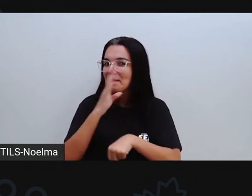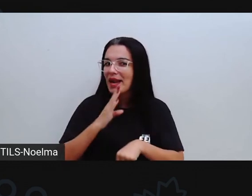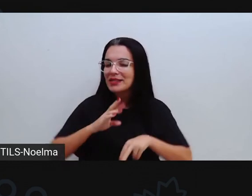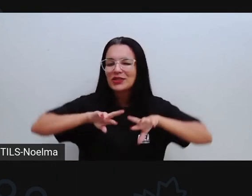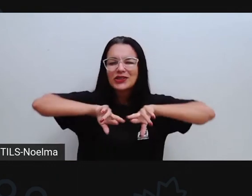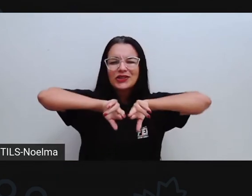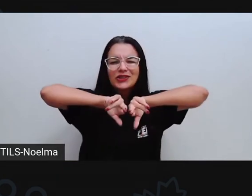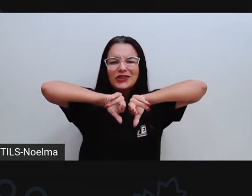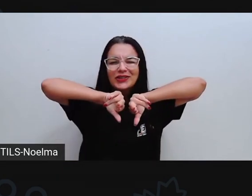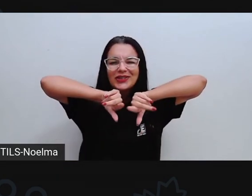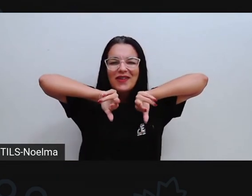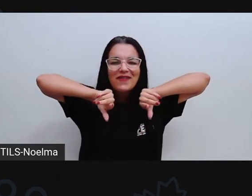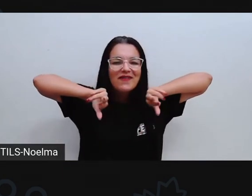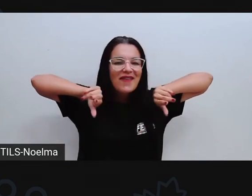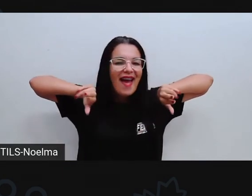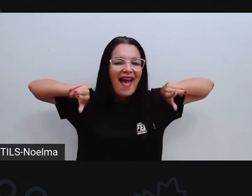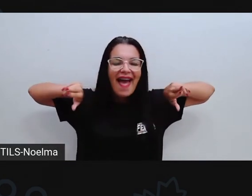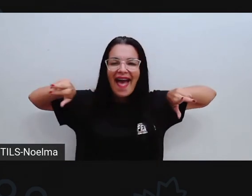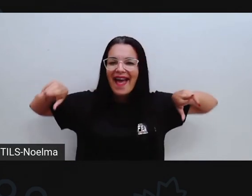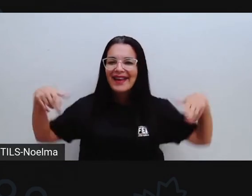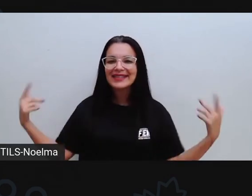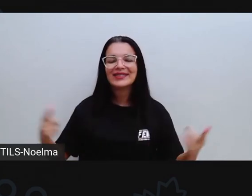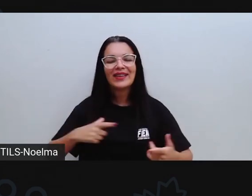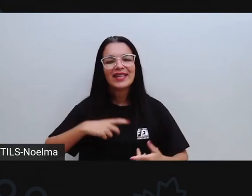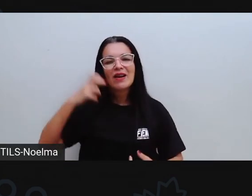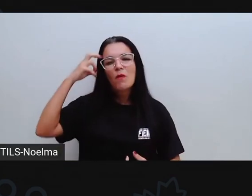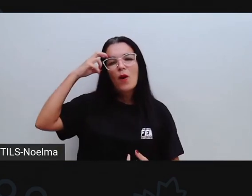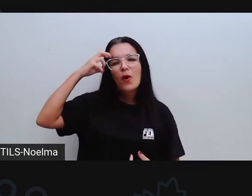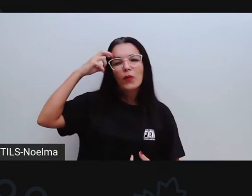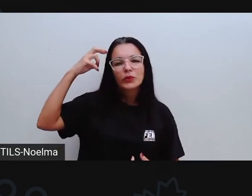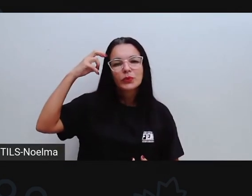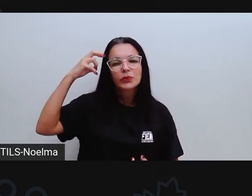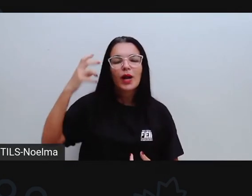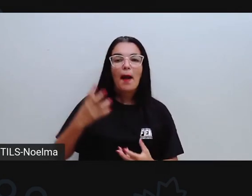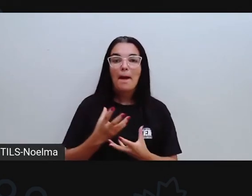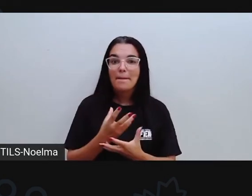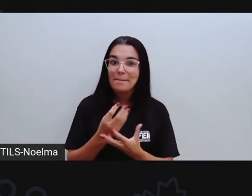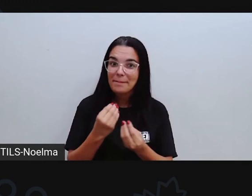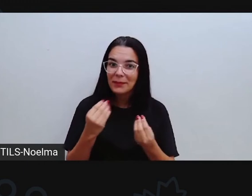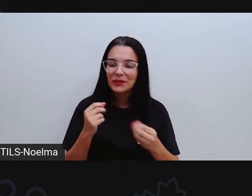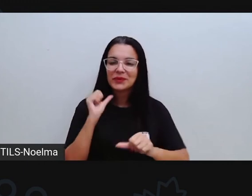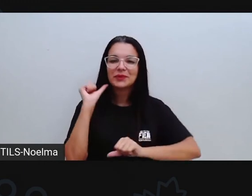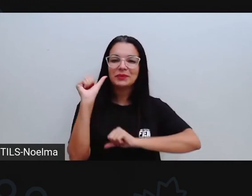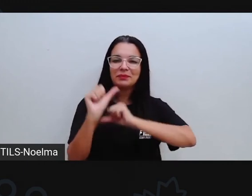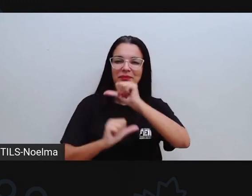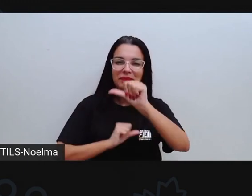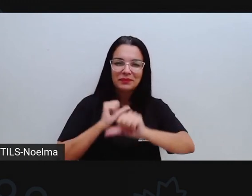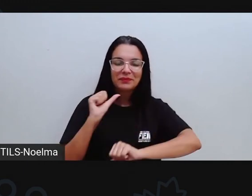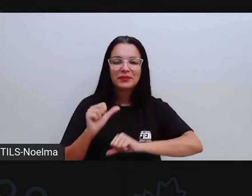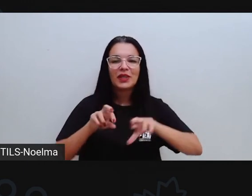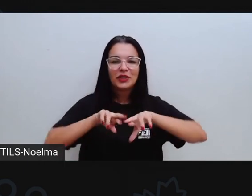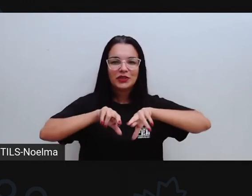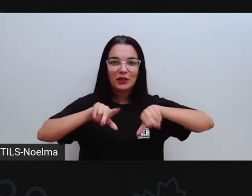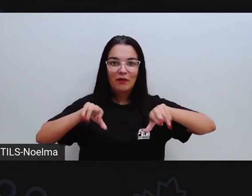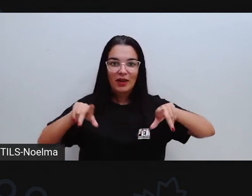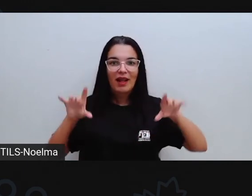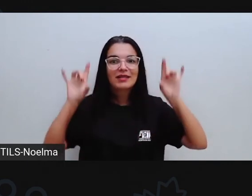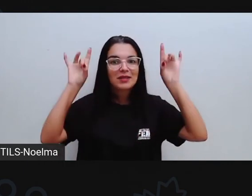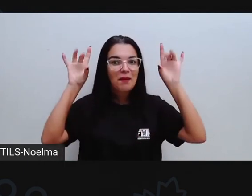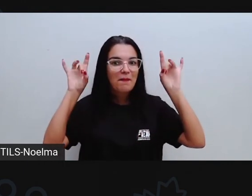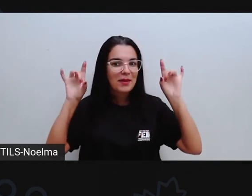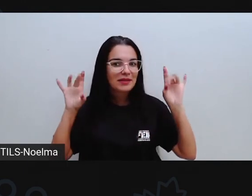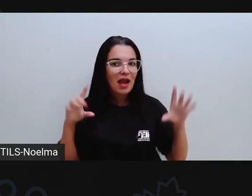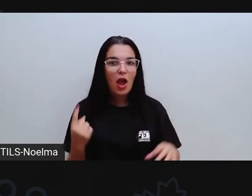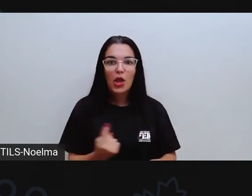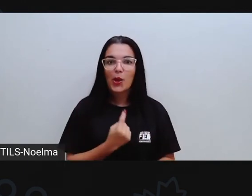rico em cultura, né? Essa diversidade que nos torna aí especiais, que nos torna